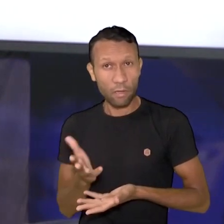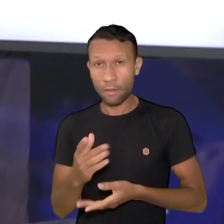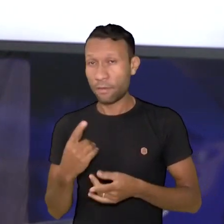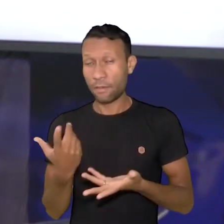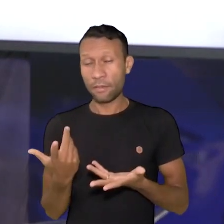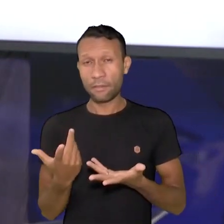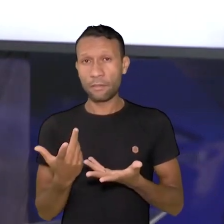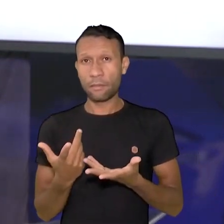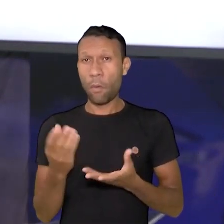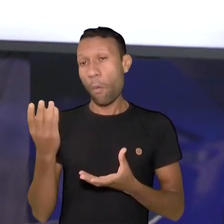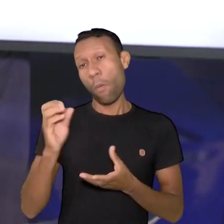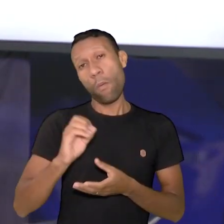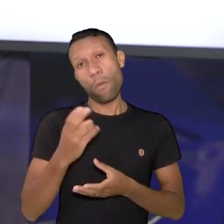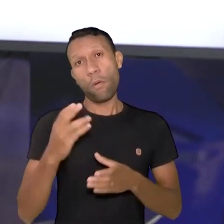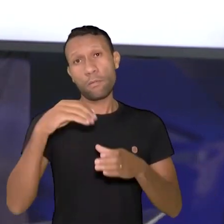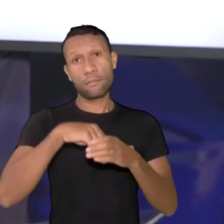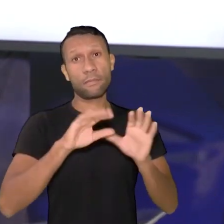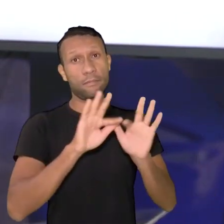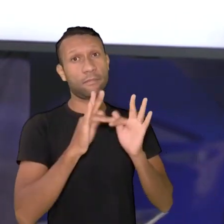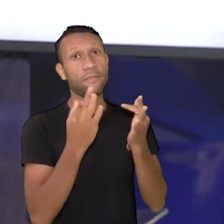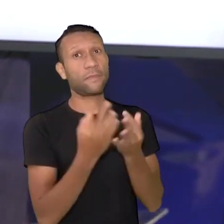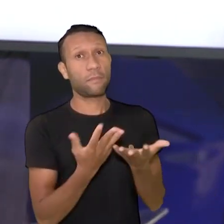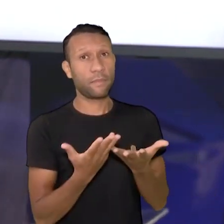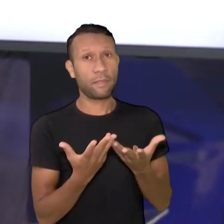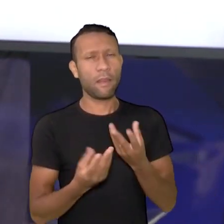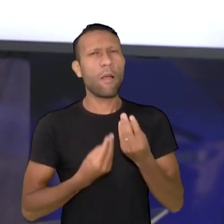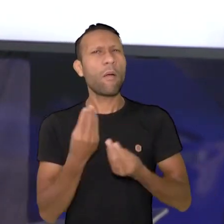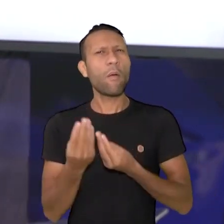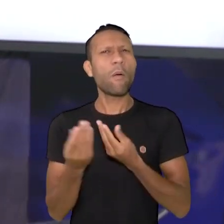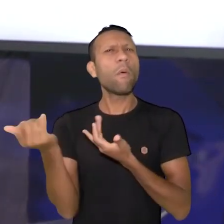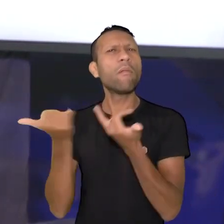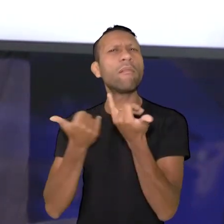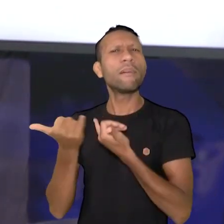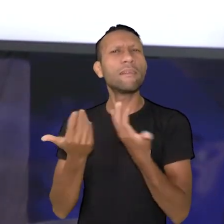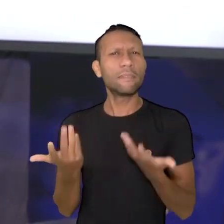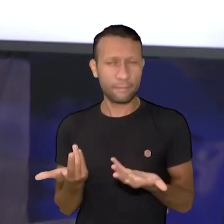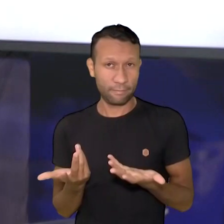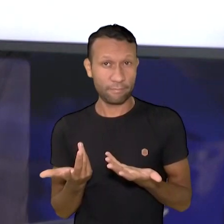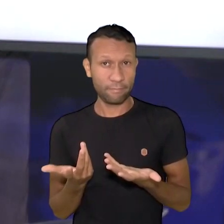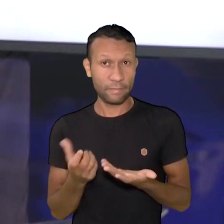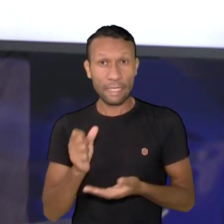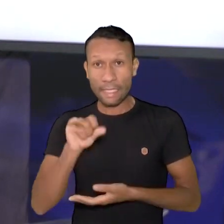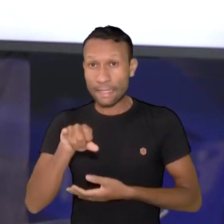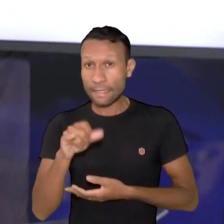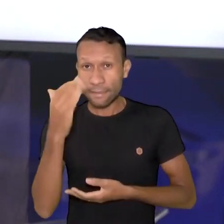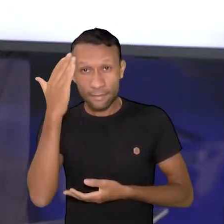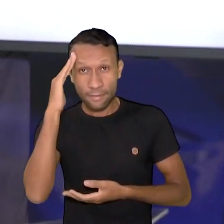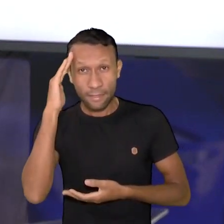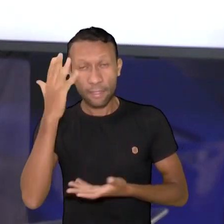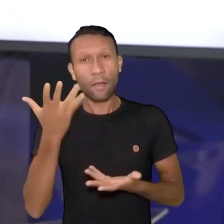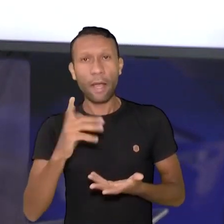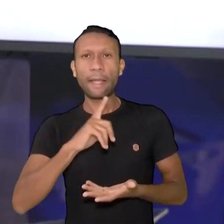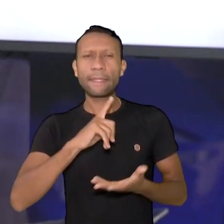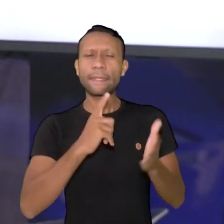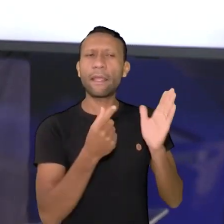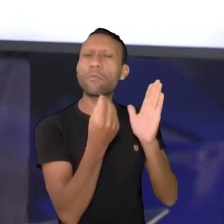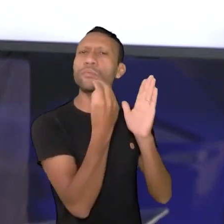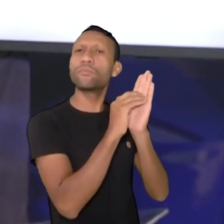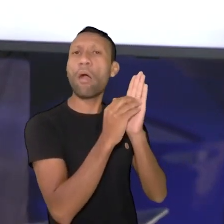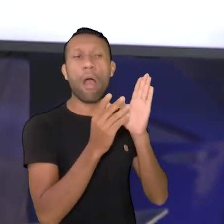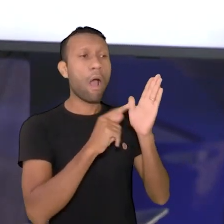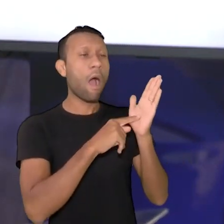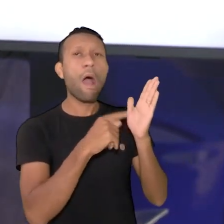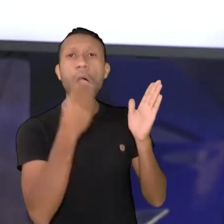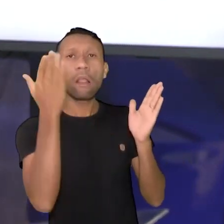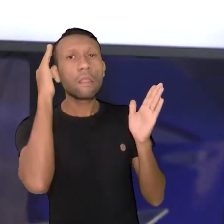na tua família? E se sim, como é que você ficou sabendo desse termo? Caso não, pessoal, vocês podem colocar lá, não conheço